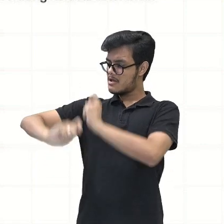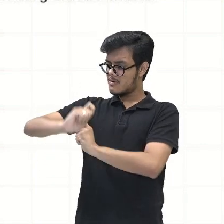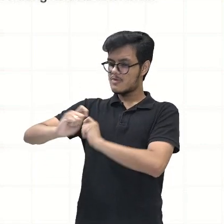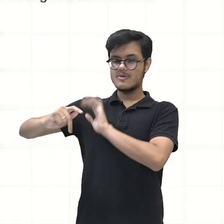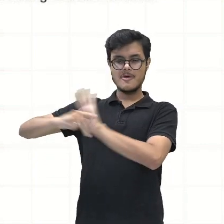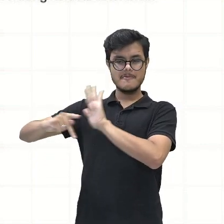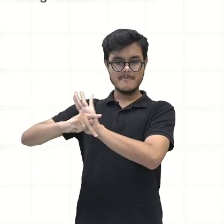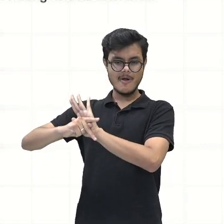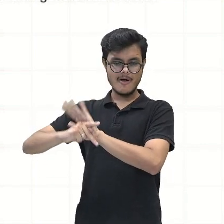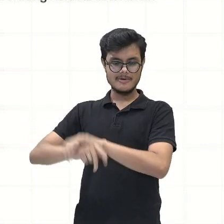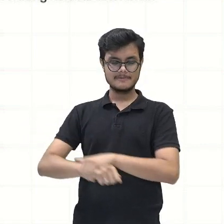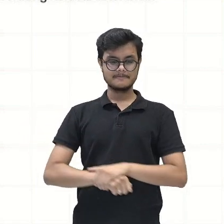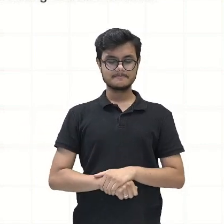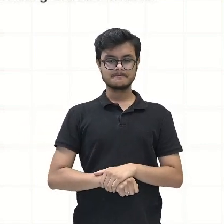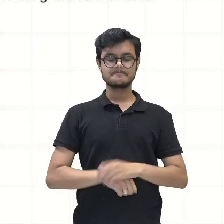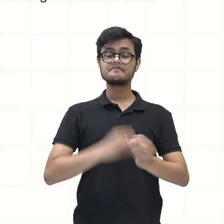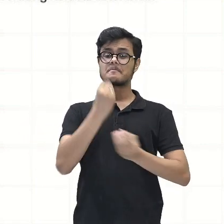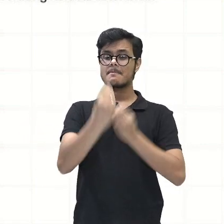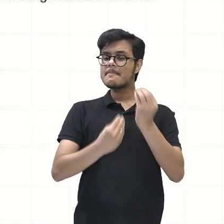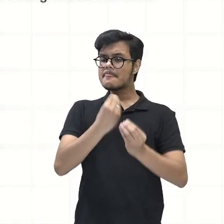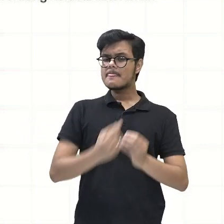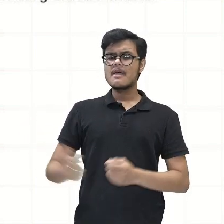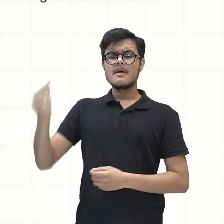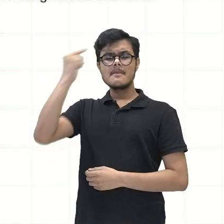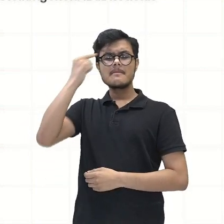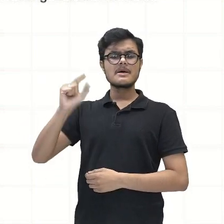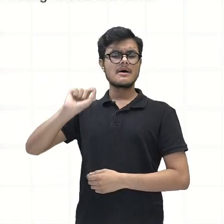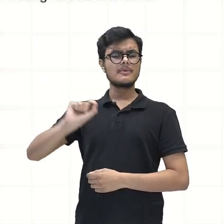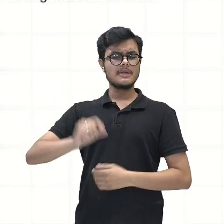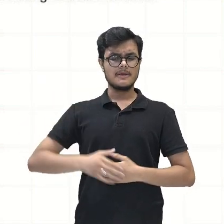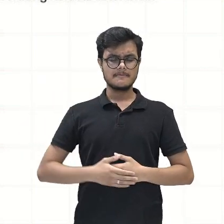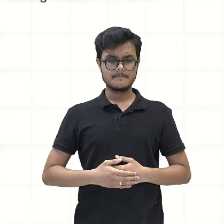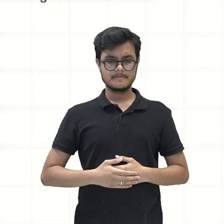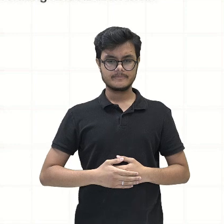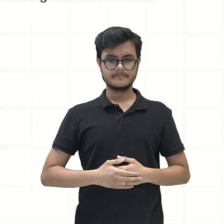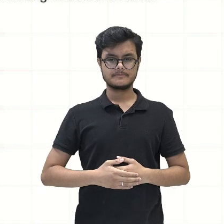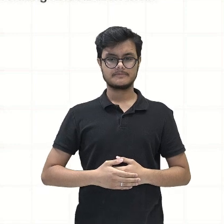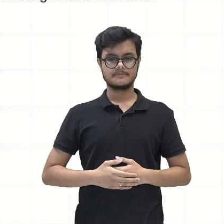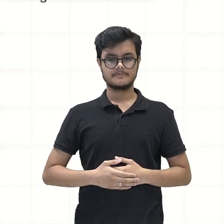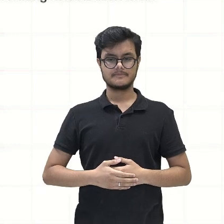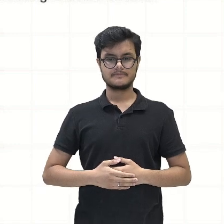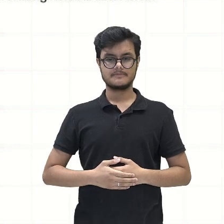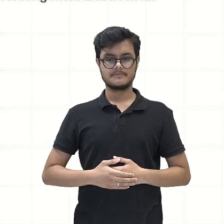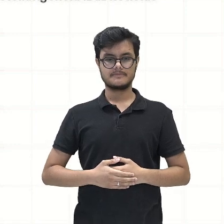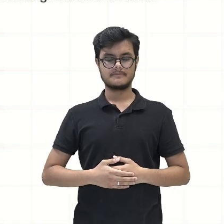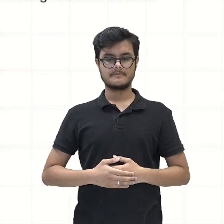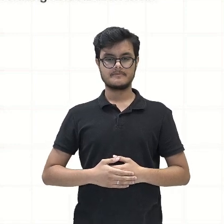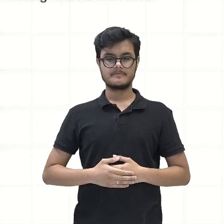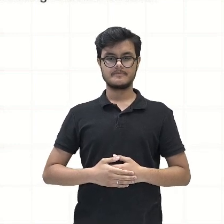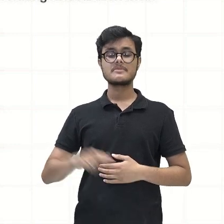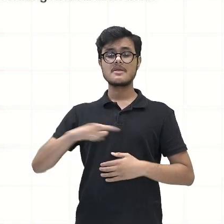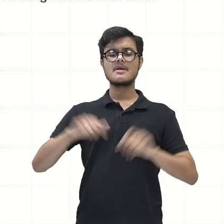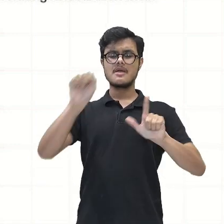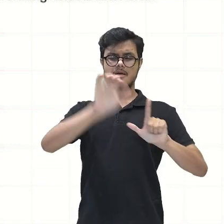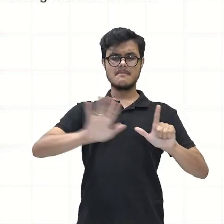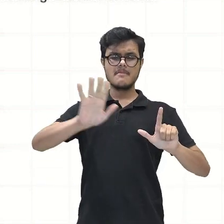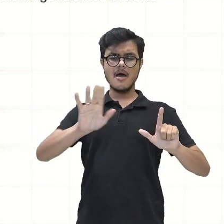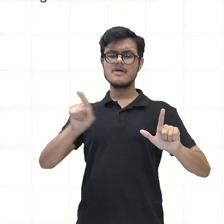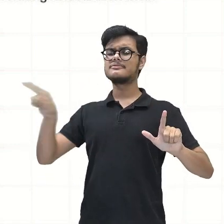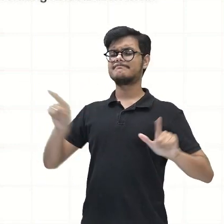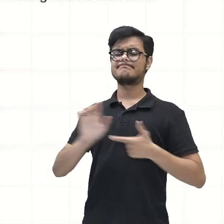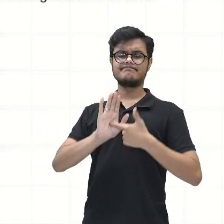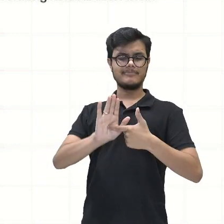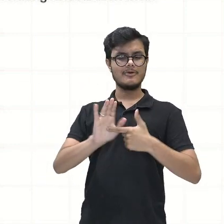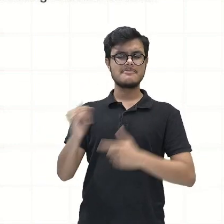de algumas áreas. E o que foi levado em consideração, né? Então, nós temos aí a imagem desse importante